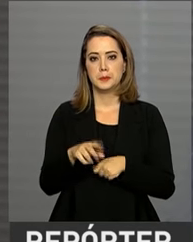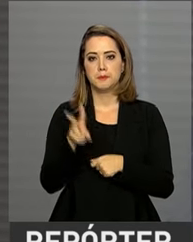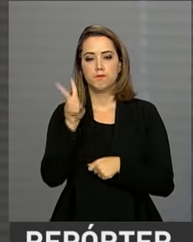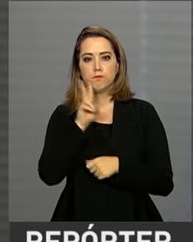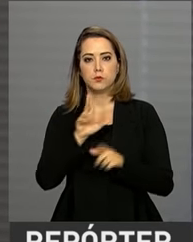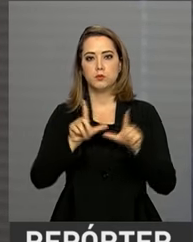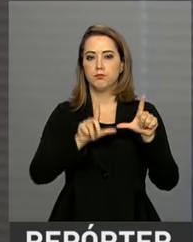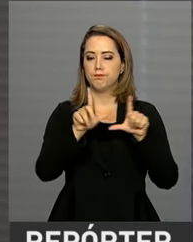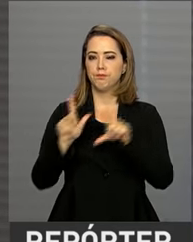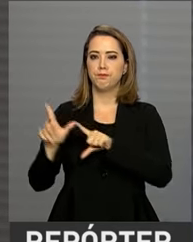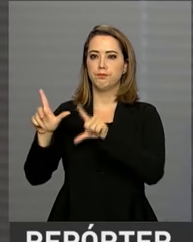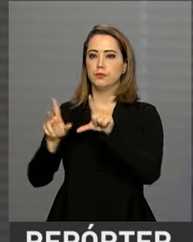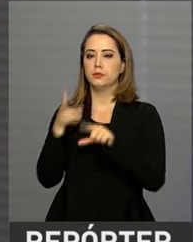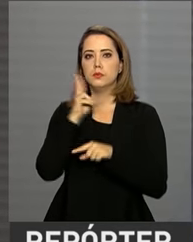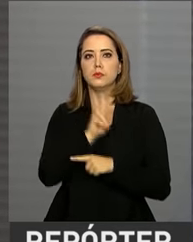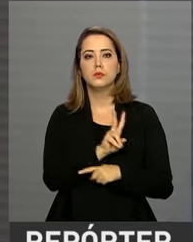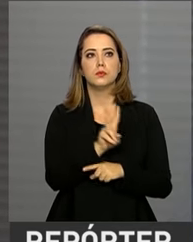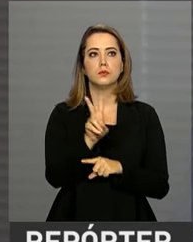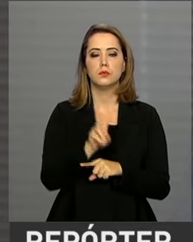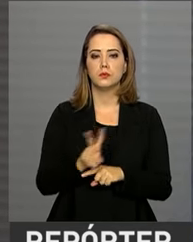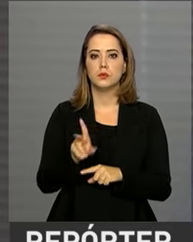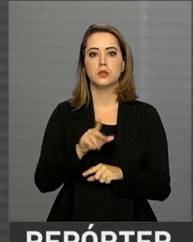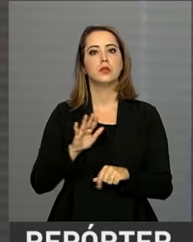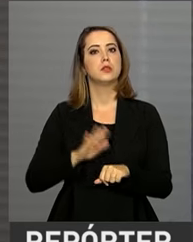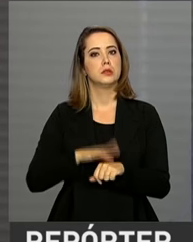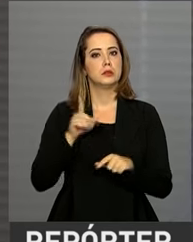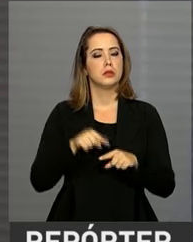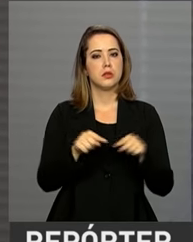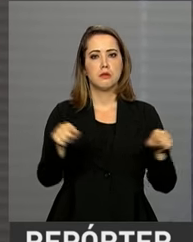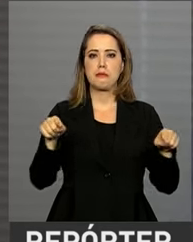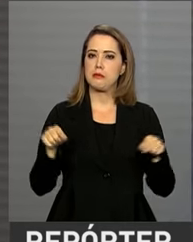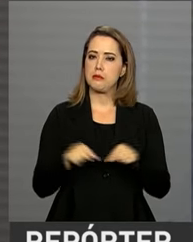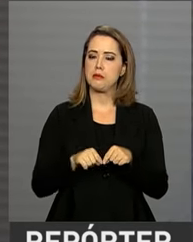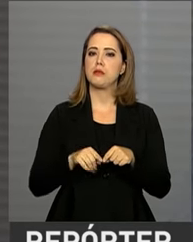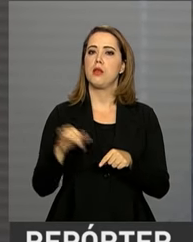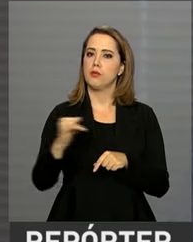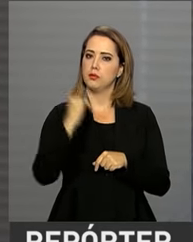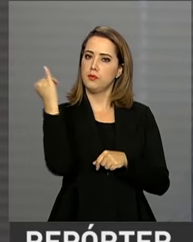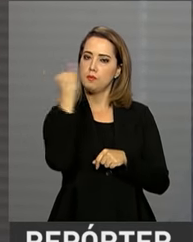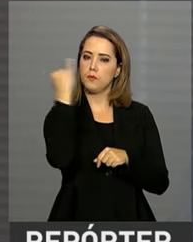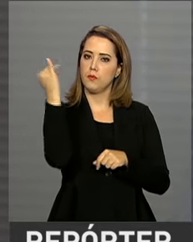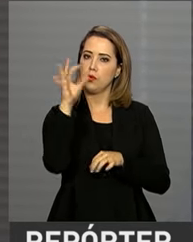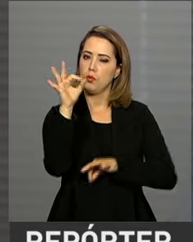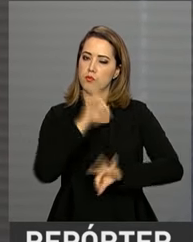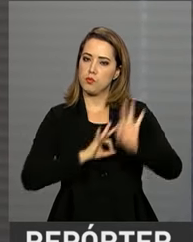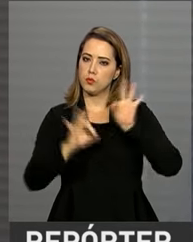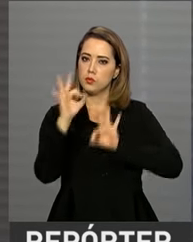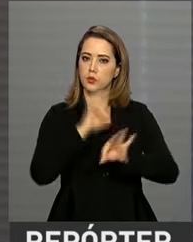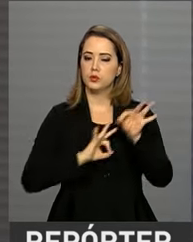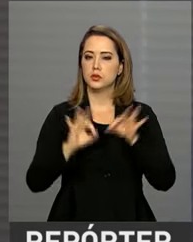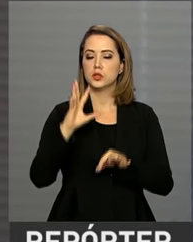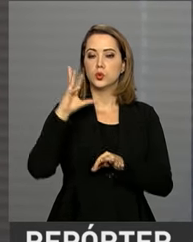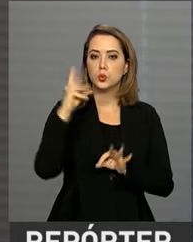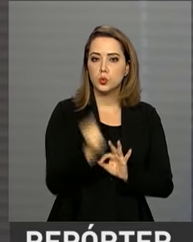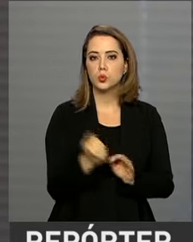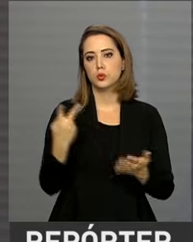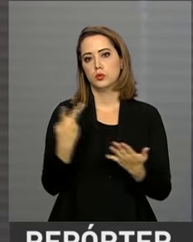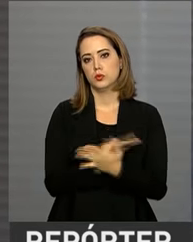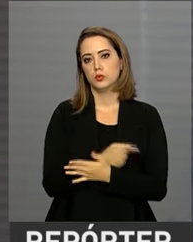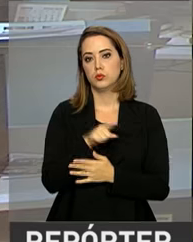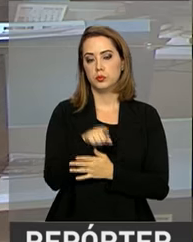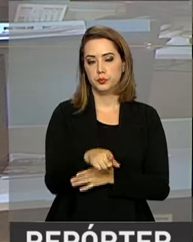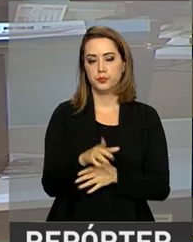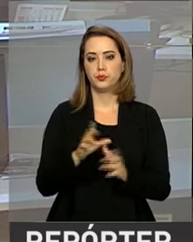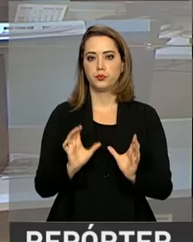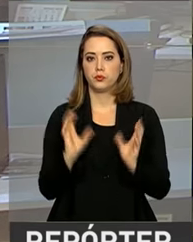Navegação Aérea, no Rio de Janeiro. Então essa sala master, a função da sala master é coordenar todas as ações da operação do setor durante esse mega